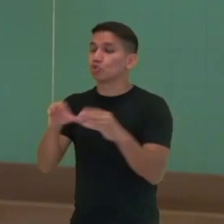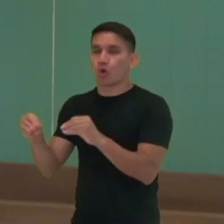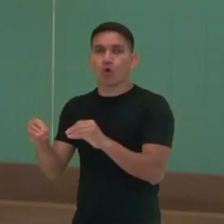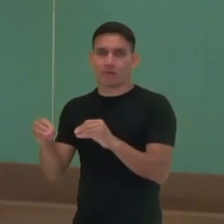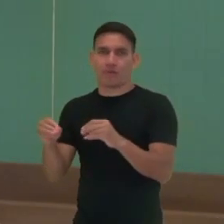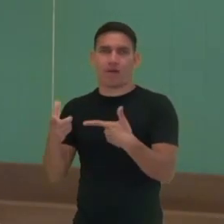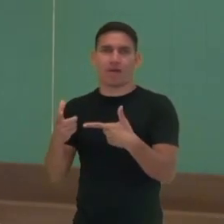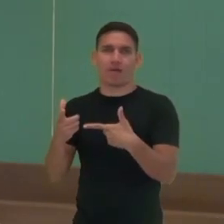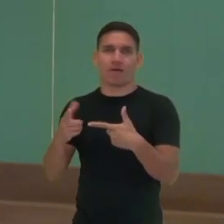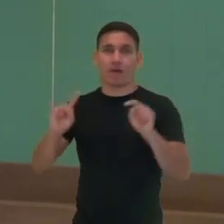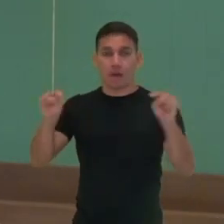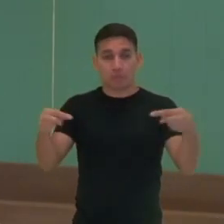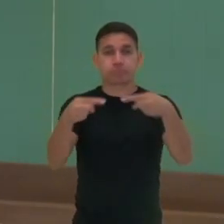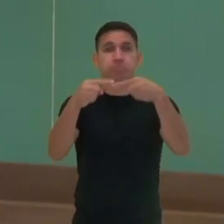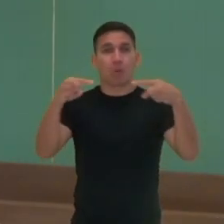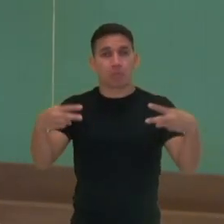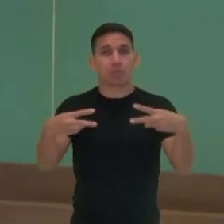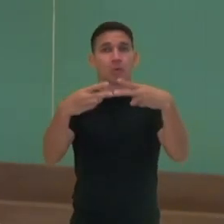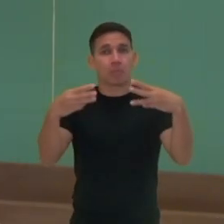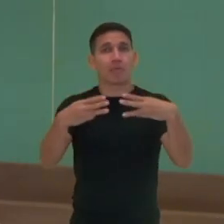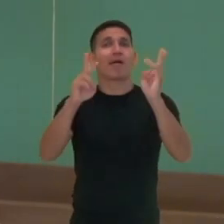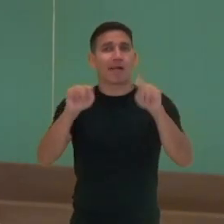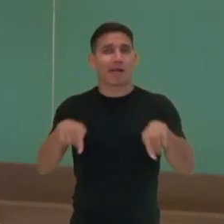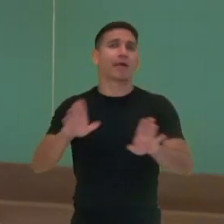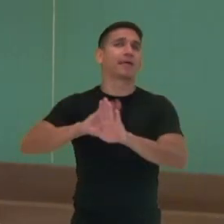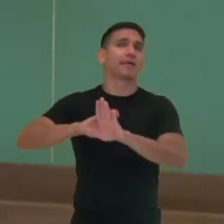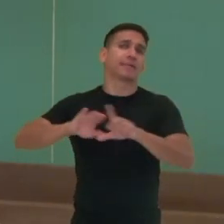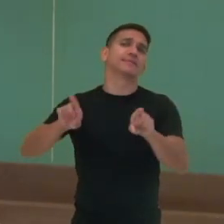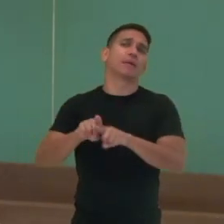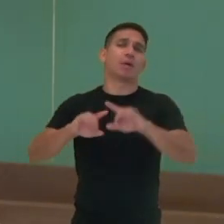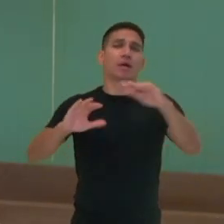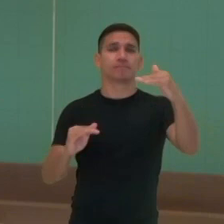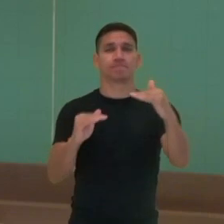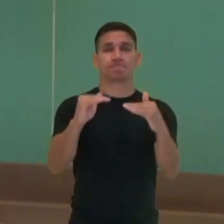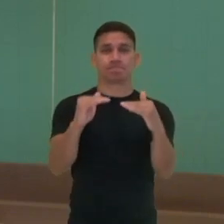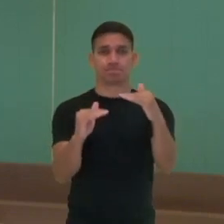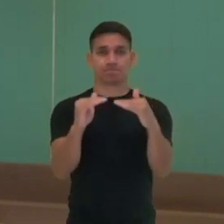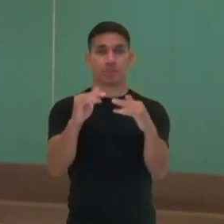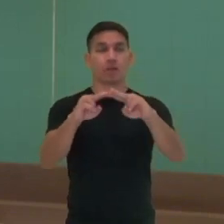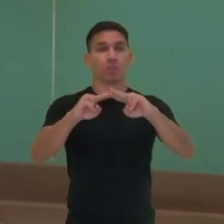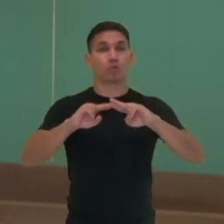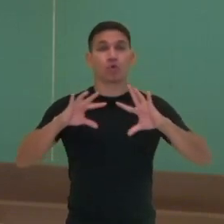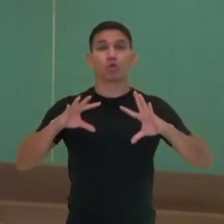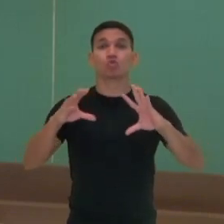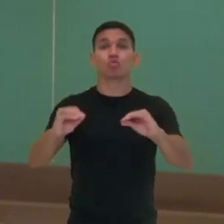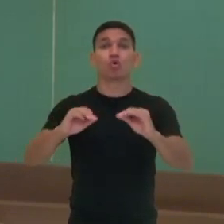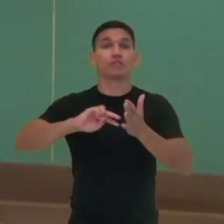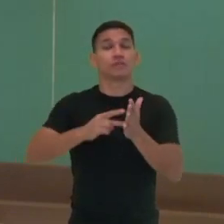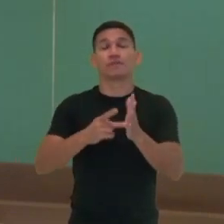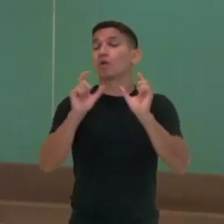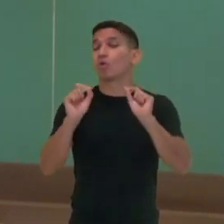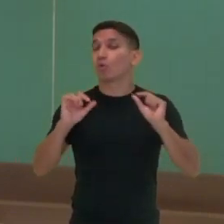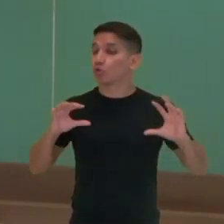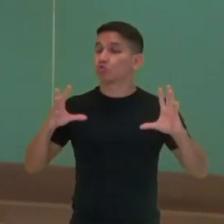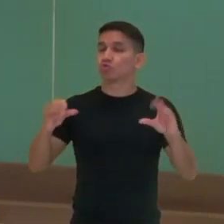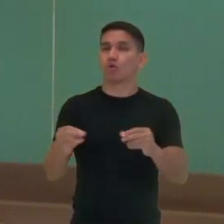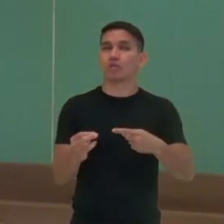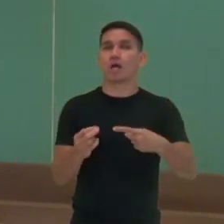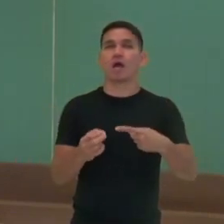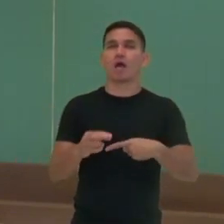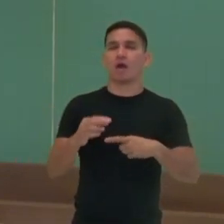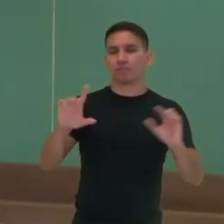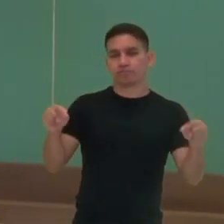razões são proporcionais. Em outras palavras, significa que todas essas razões formam